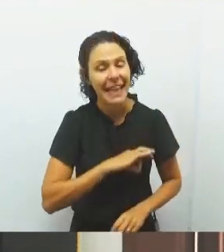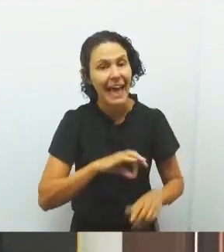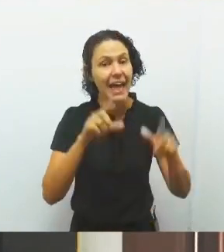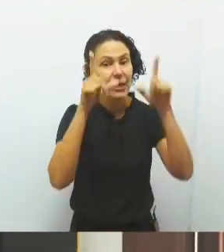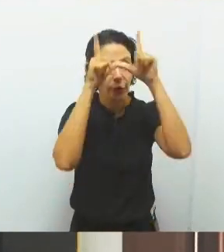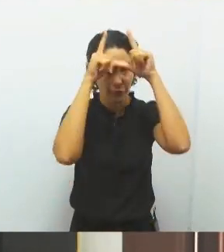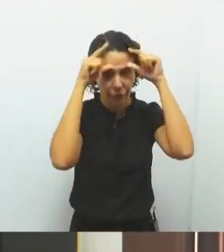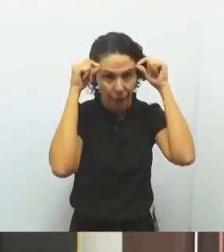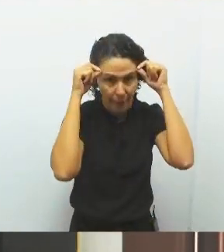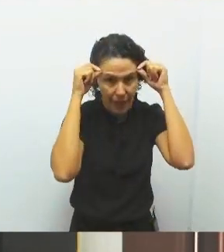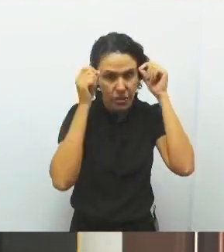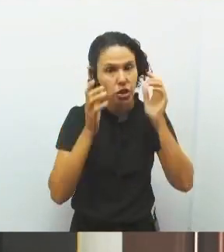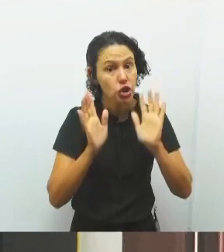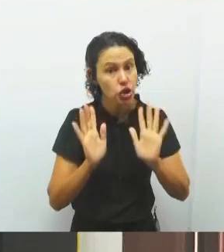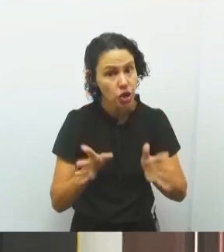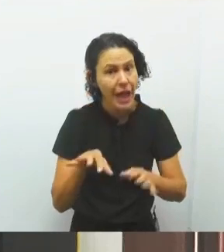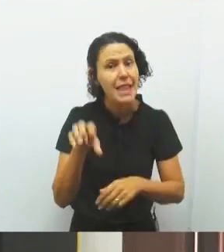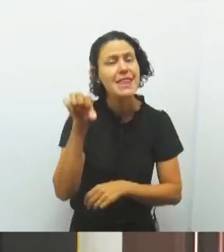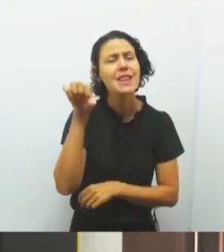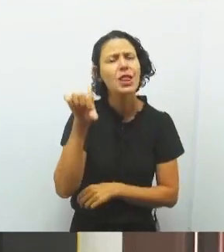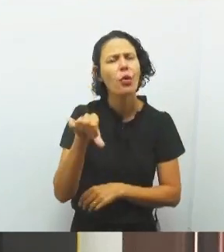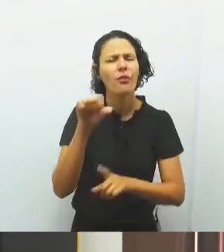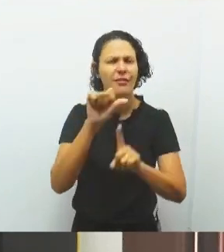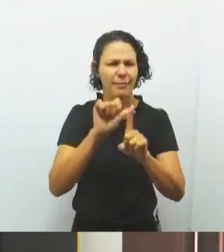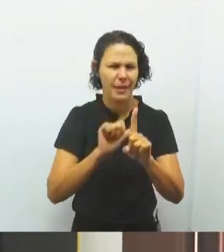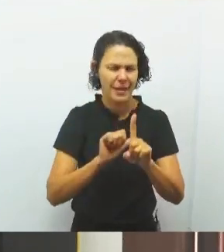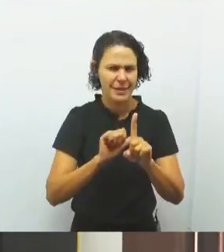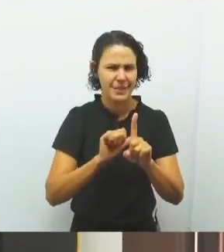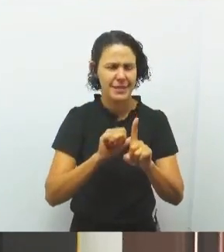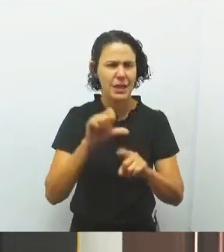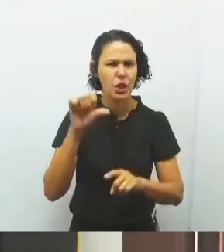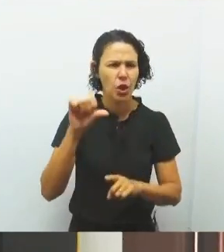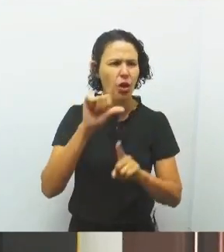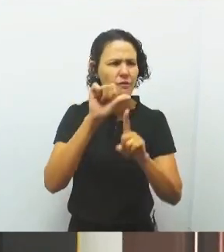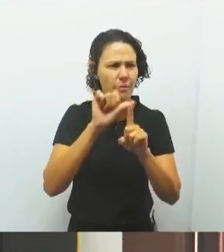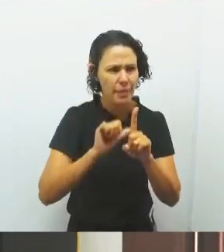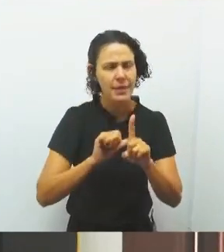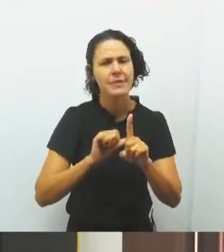já tem meses que os profissionais da Saúde